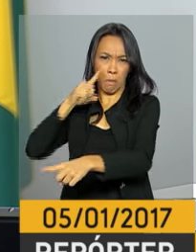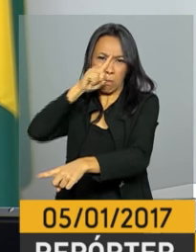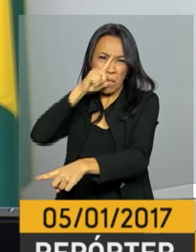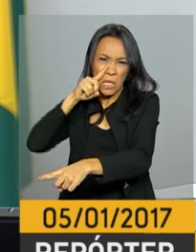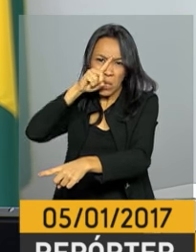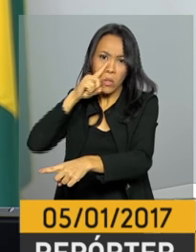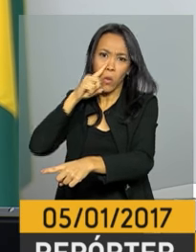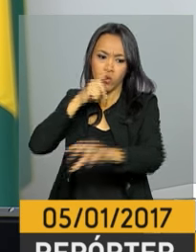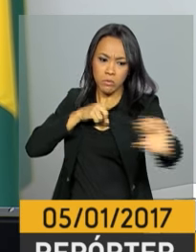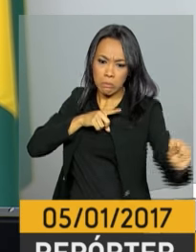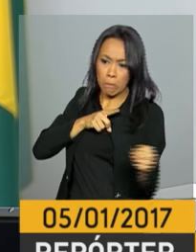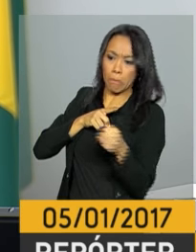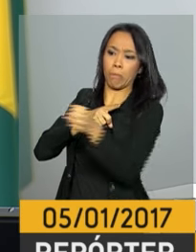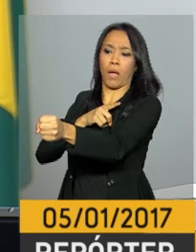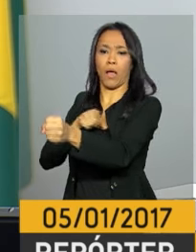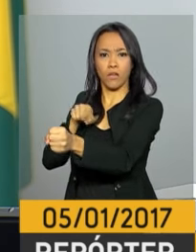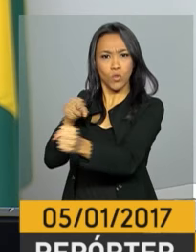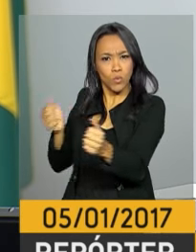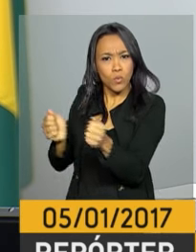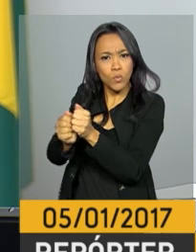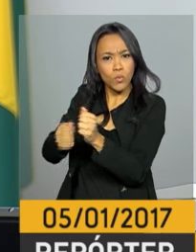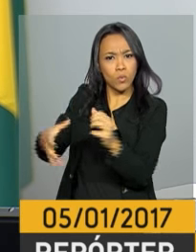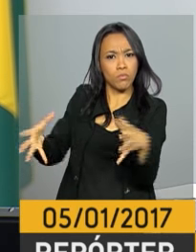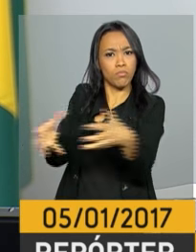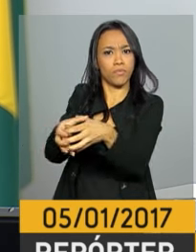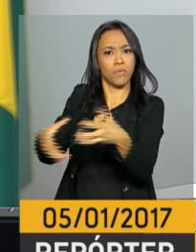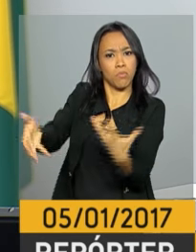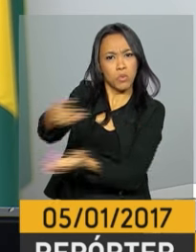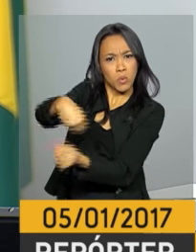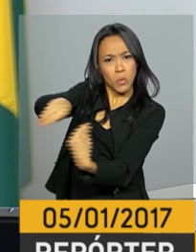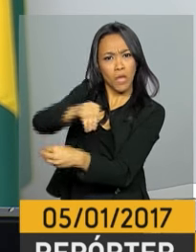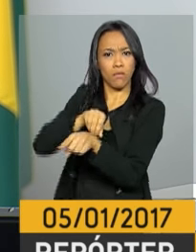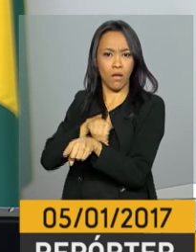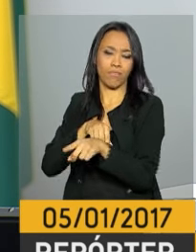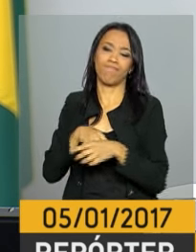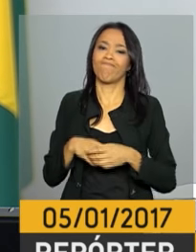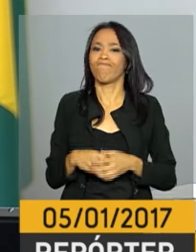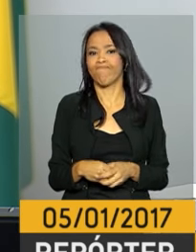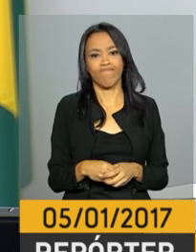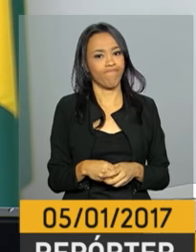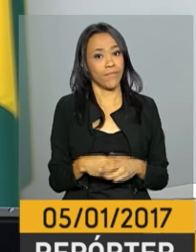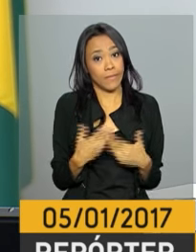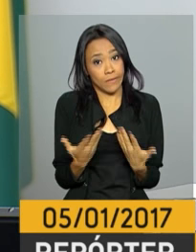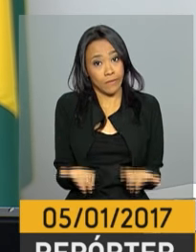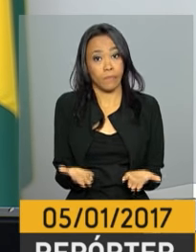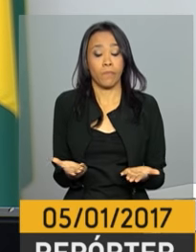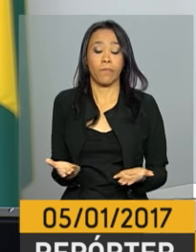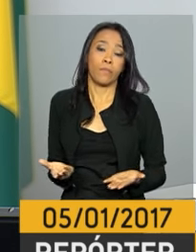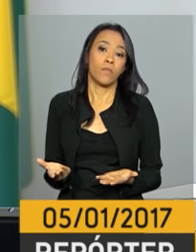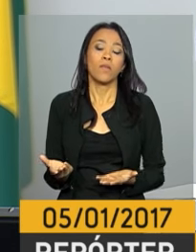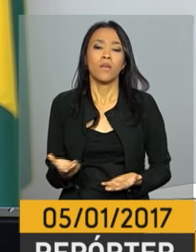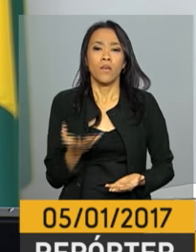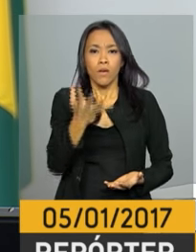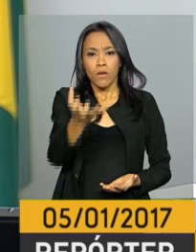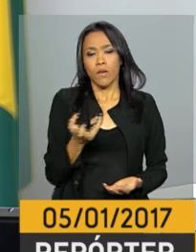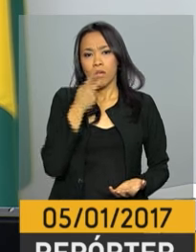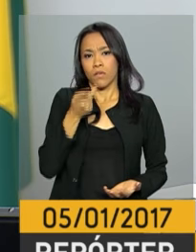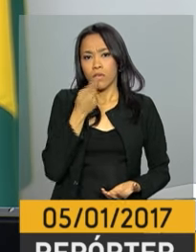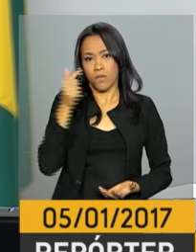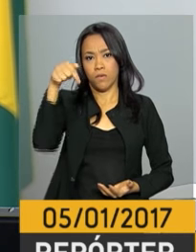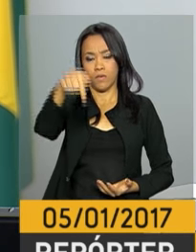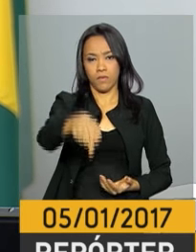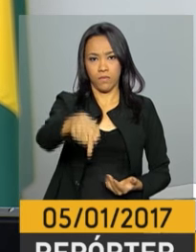delitos de fortes de grande potencial ofensivo em função disso eu quero registrar que